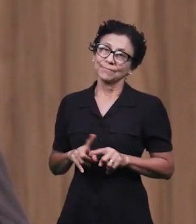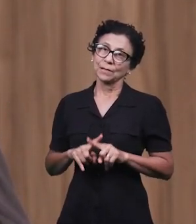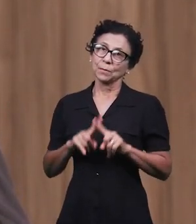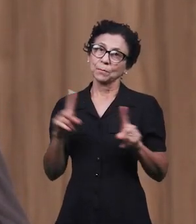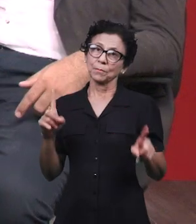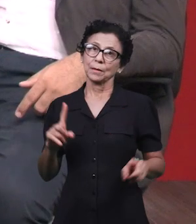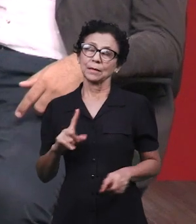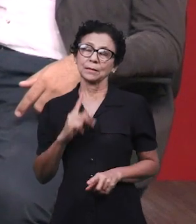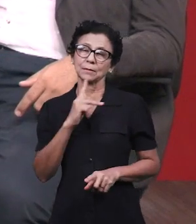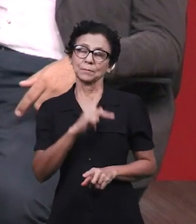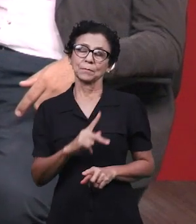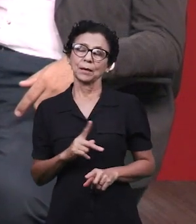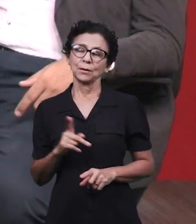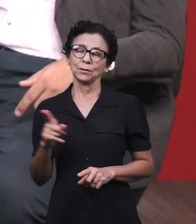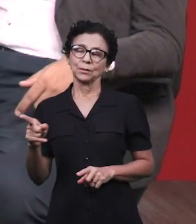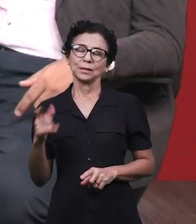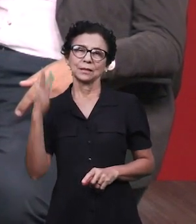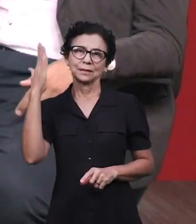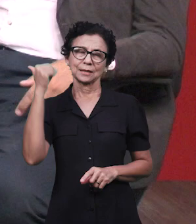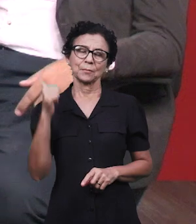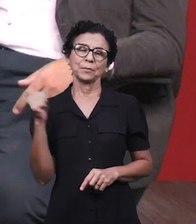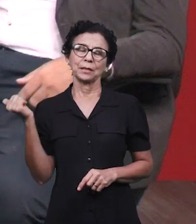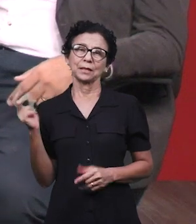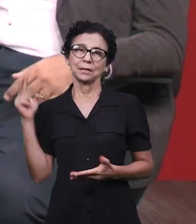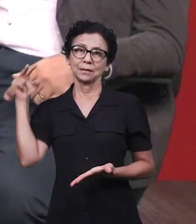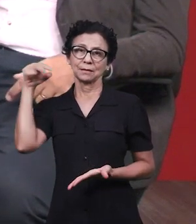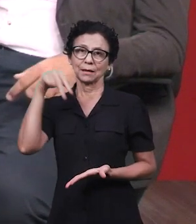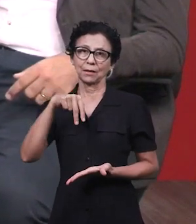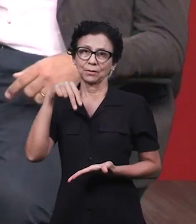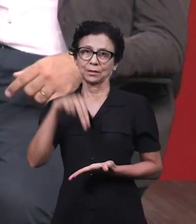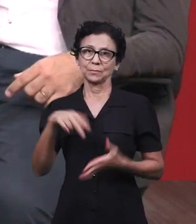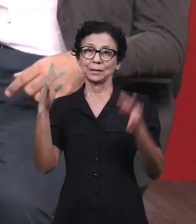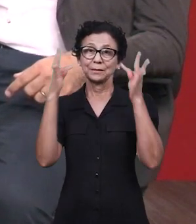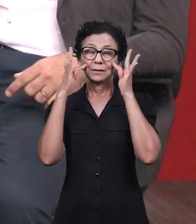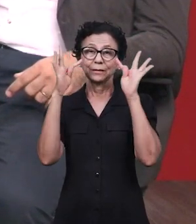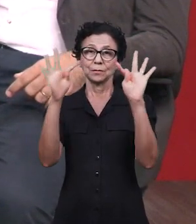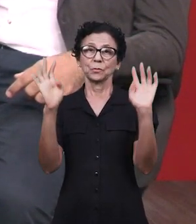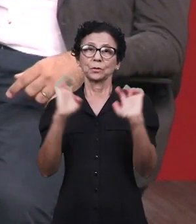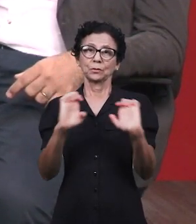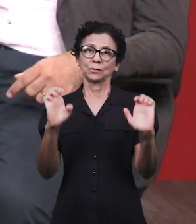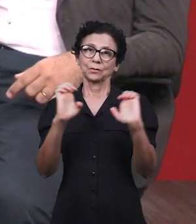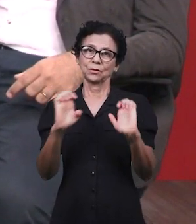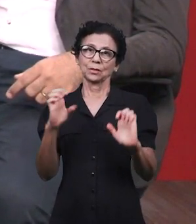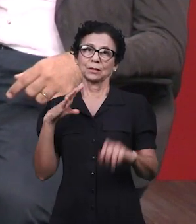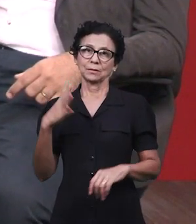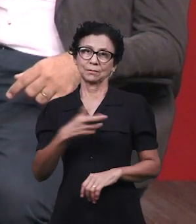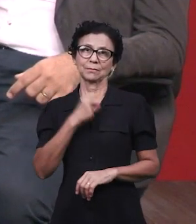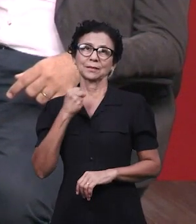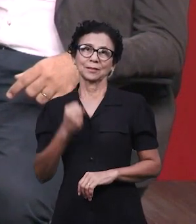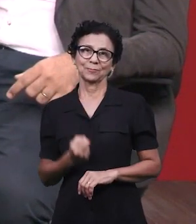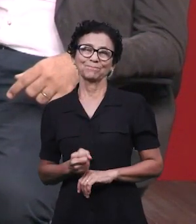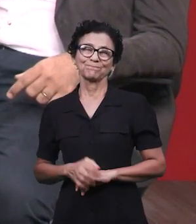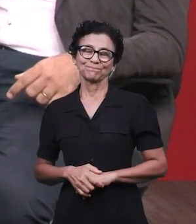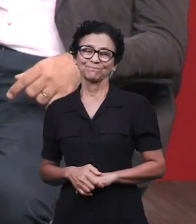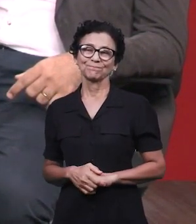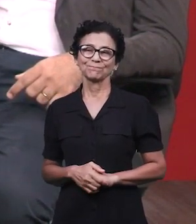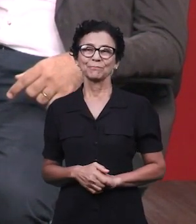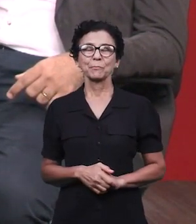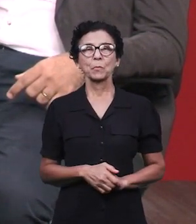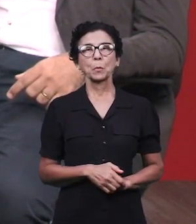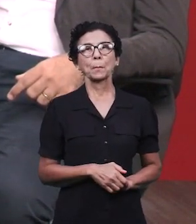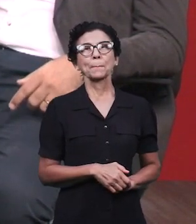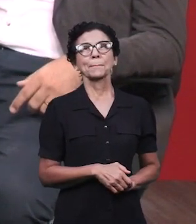evangelho também em Roma. Glória a Deus. Citando aqui ainda algo que